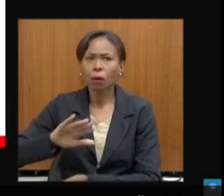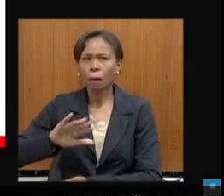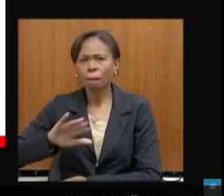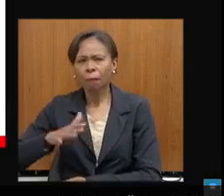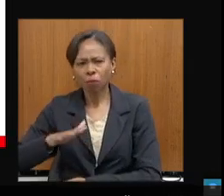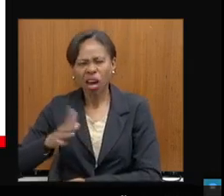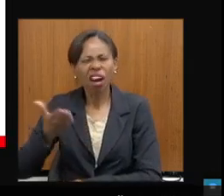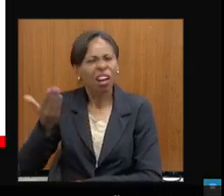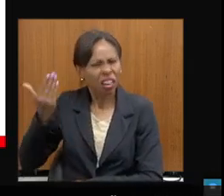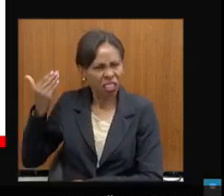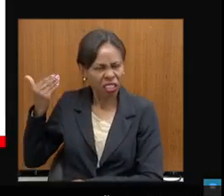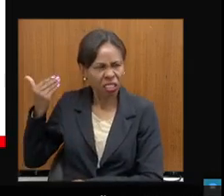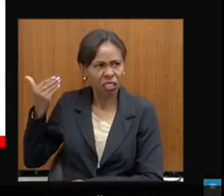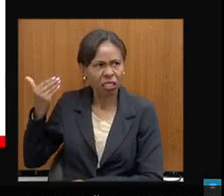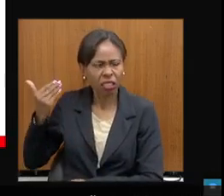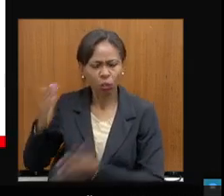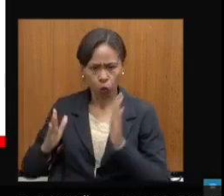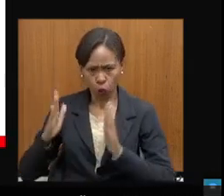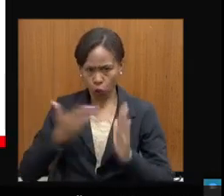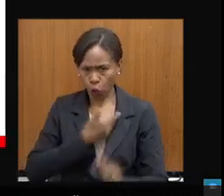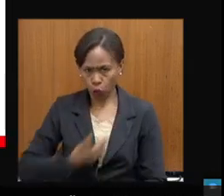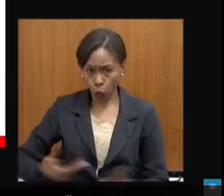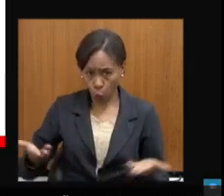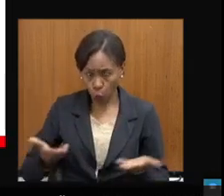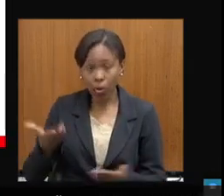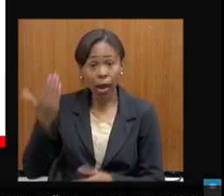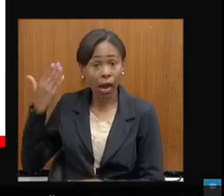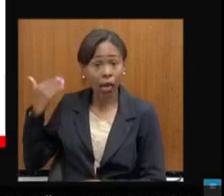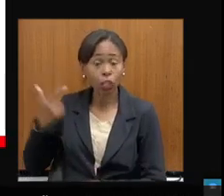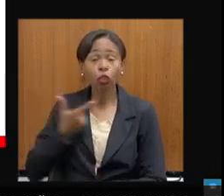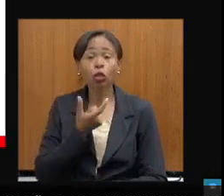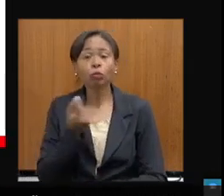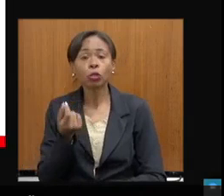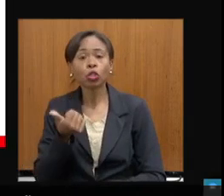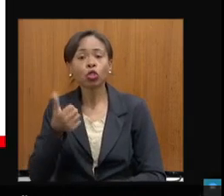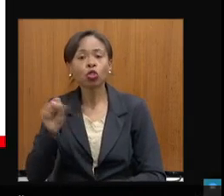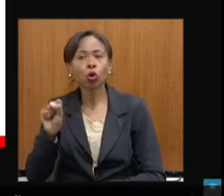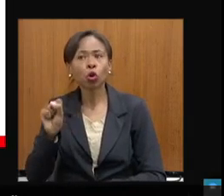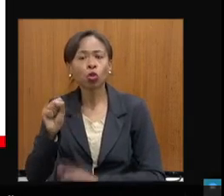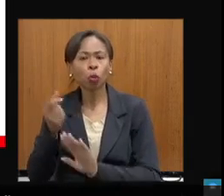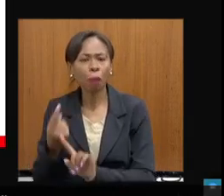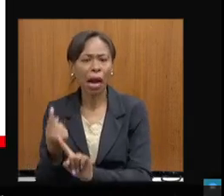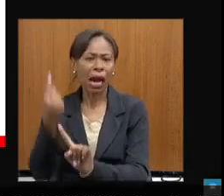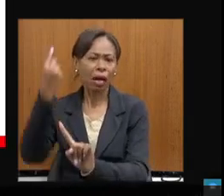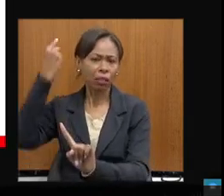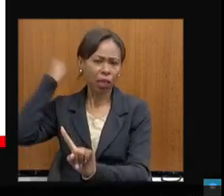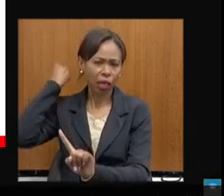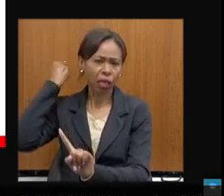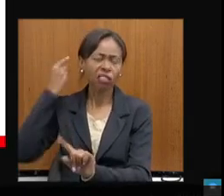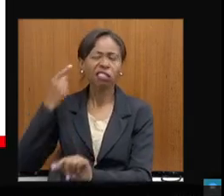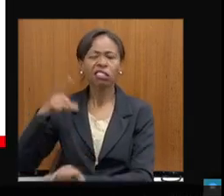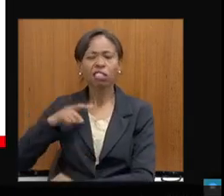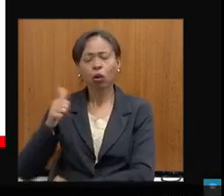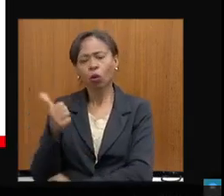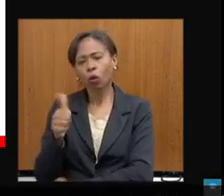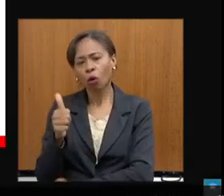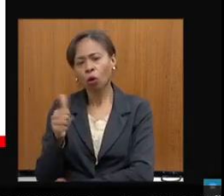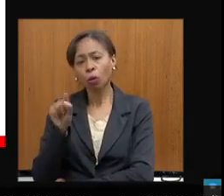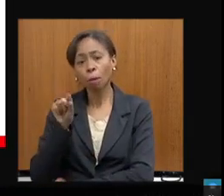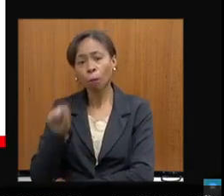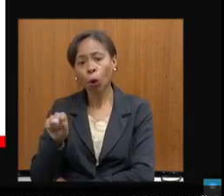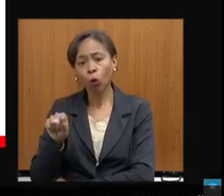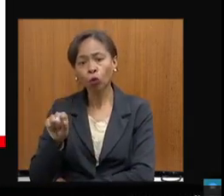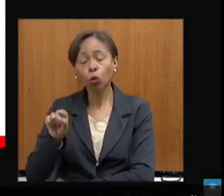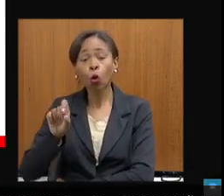antes dessa gestão de governo a média de 2018 para trás girava em torno de 11. Oito